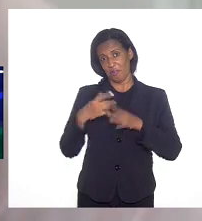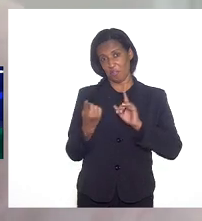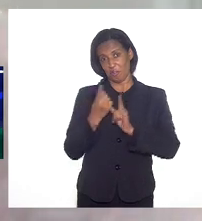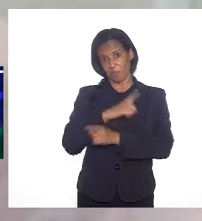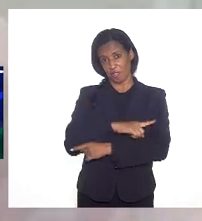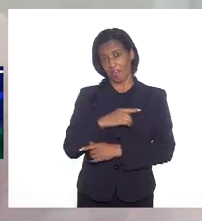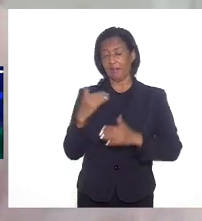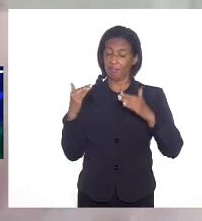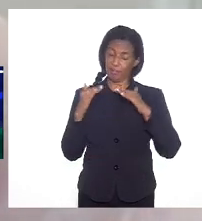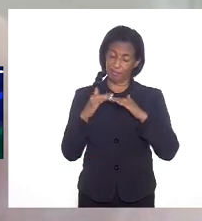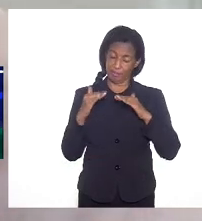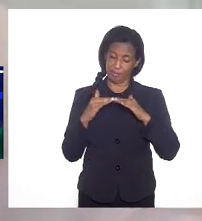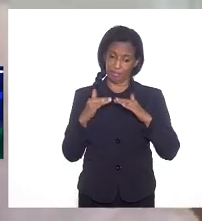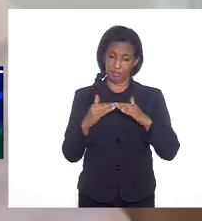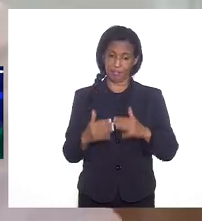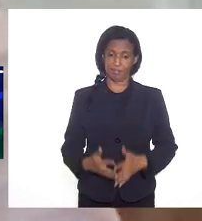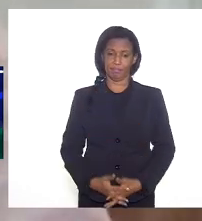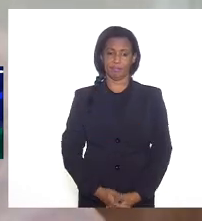estou votando favorável